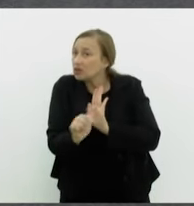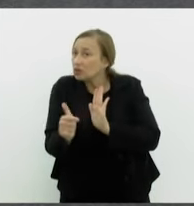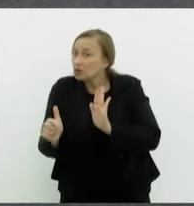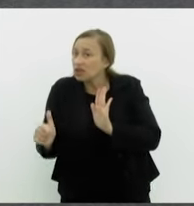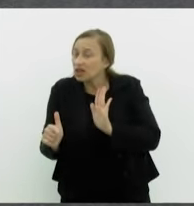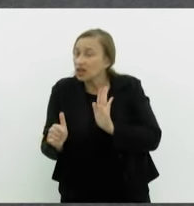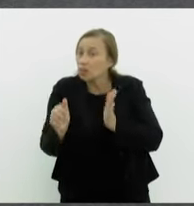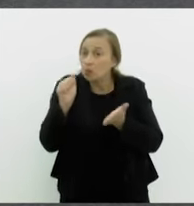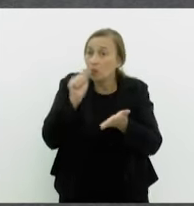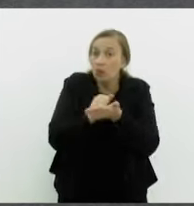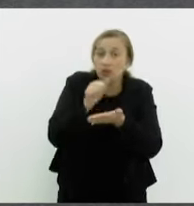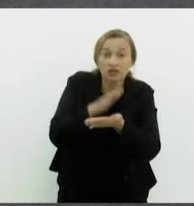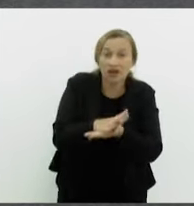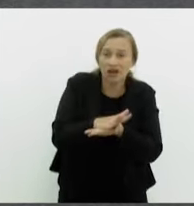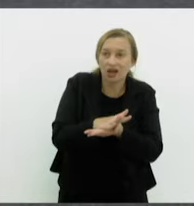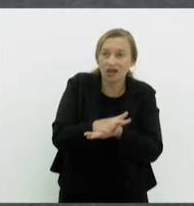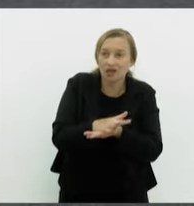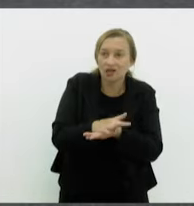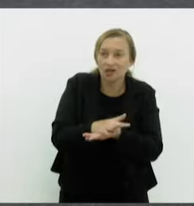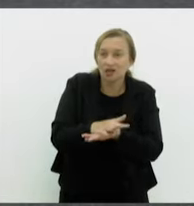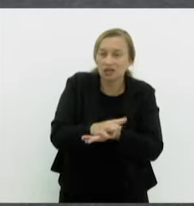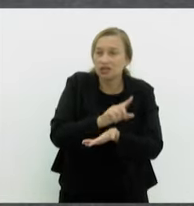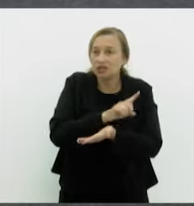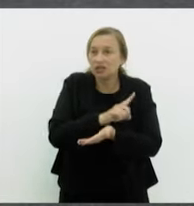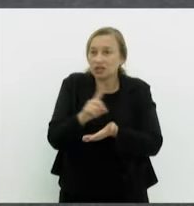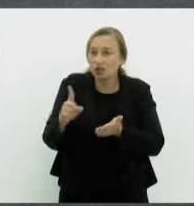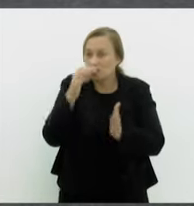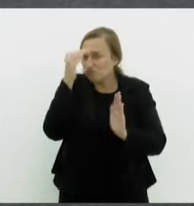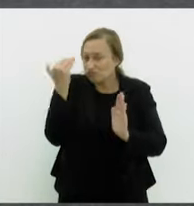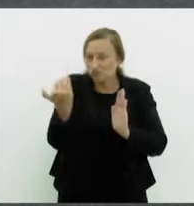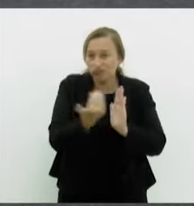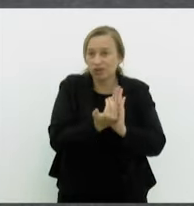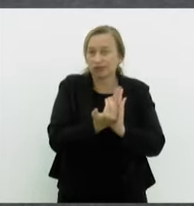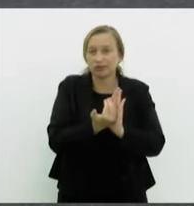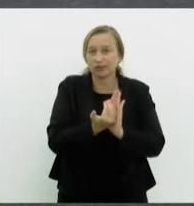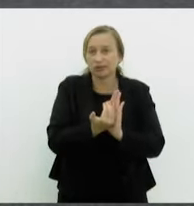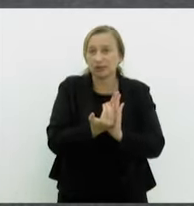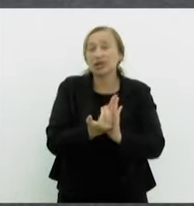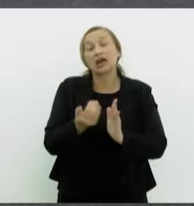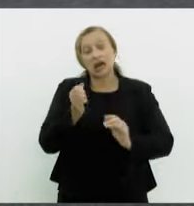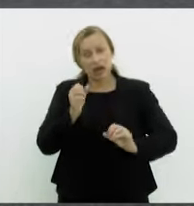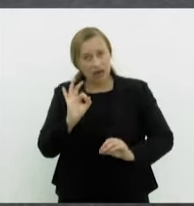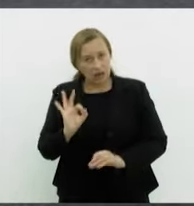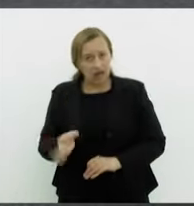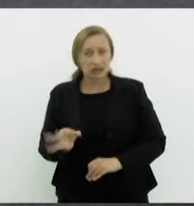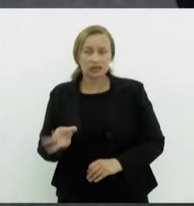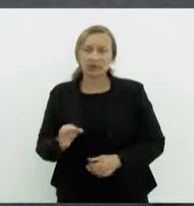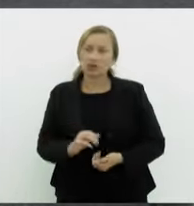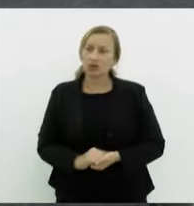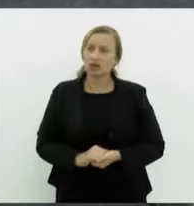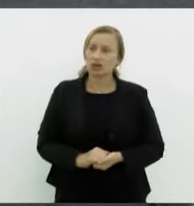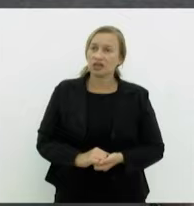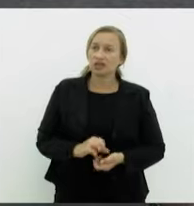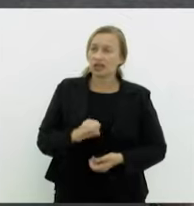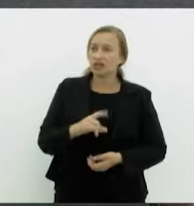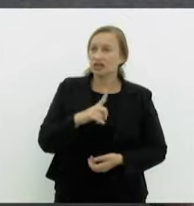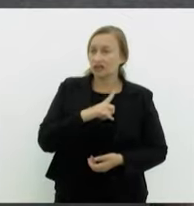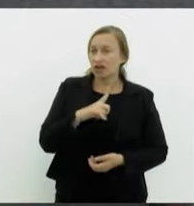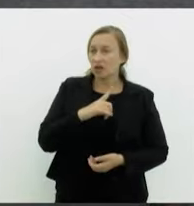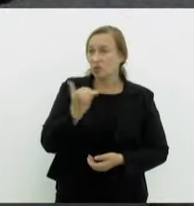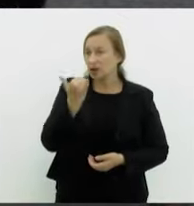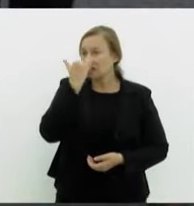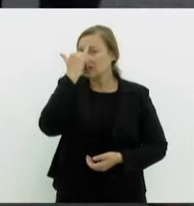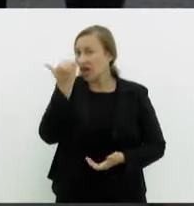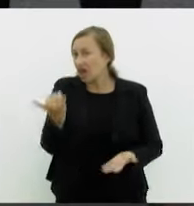a multa no caso do descumprimento. Ora, é claro que se há um